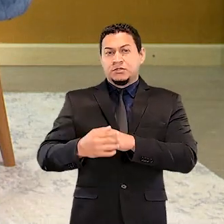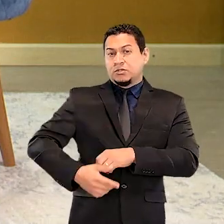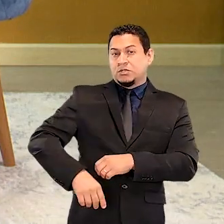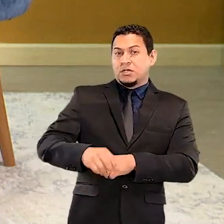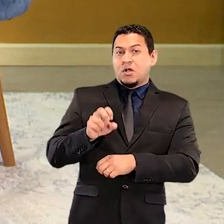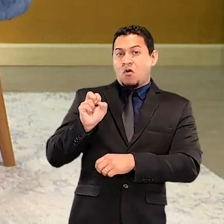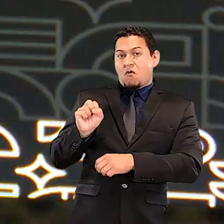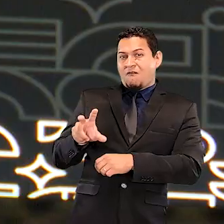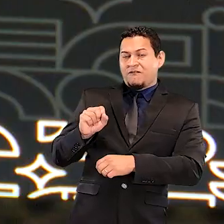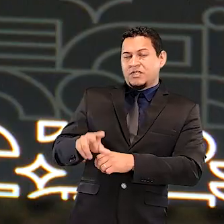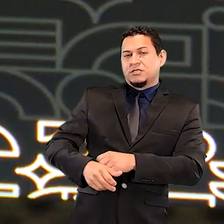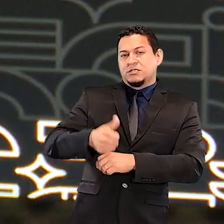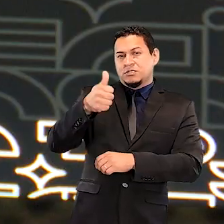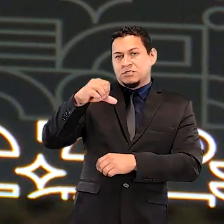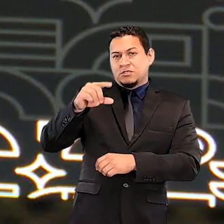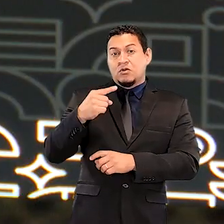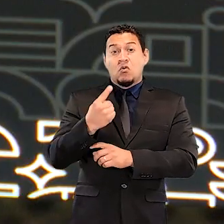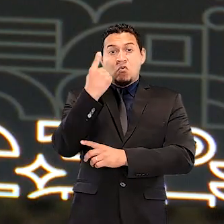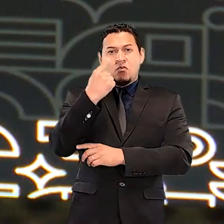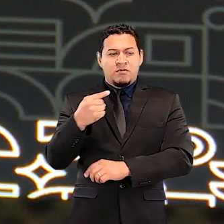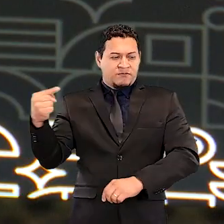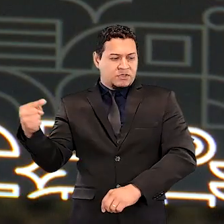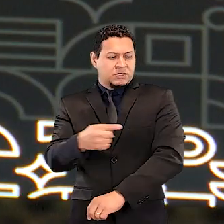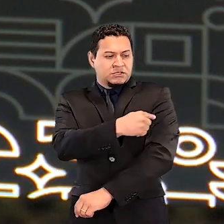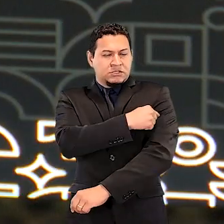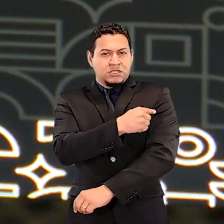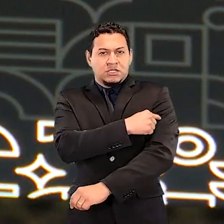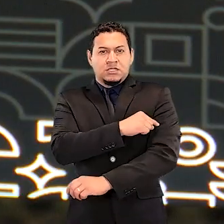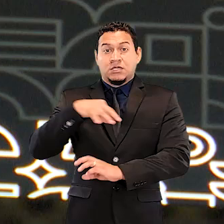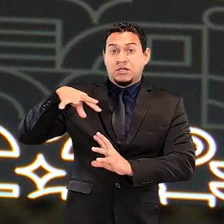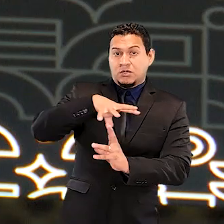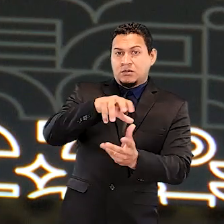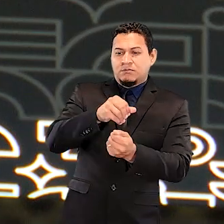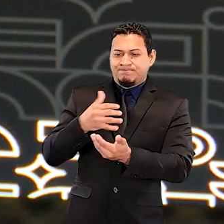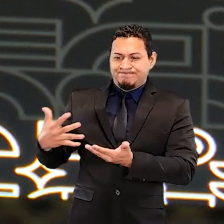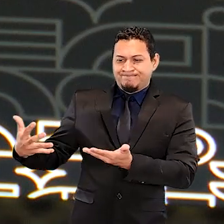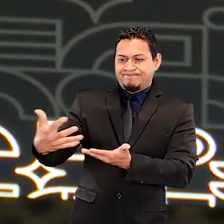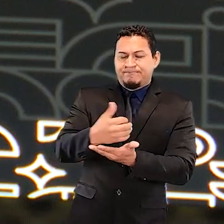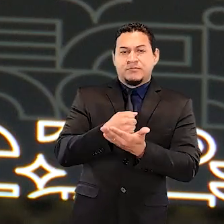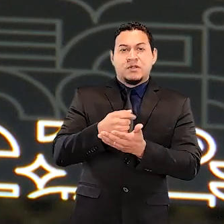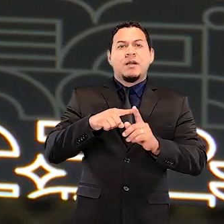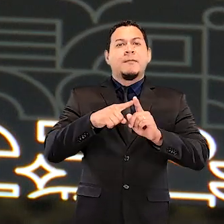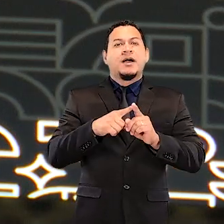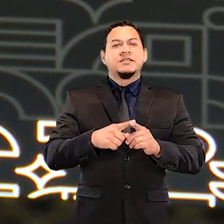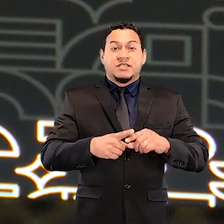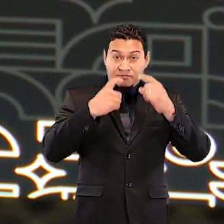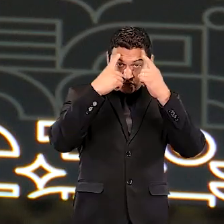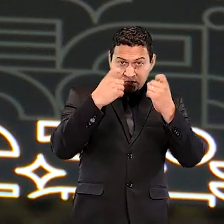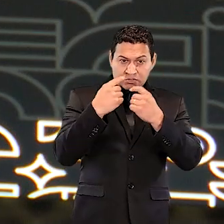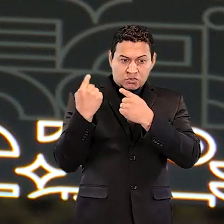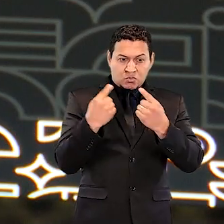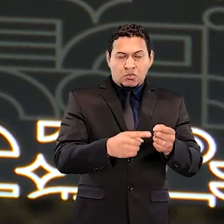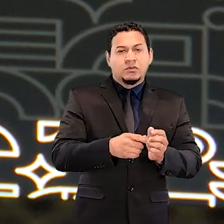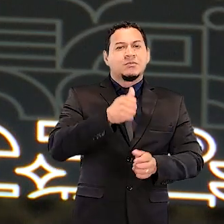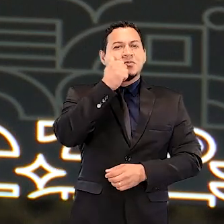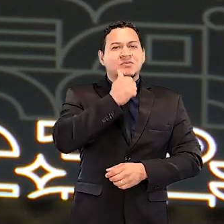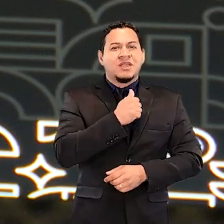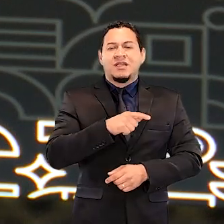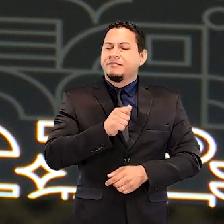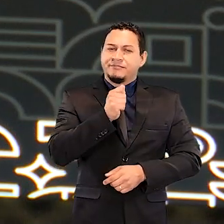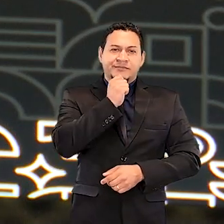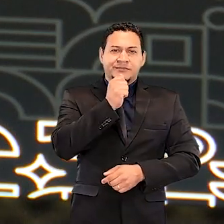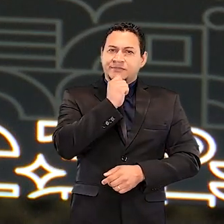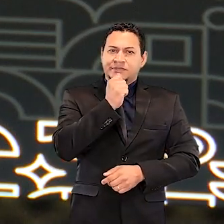uma vacina salvou o mundo, mas na violência contra a mulher, não é uma vacina que